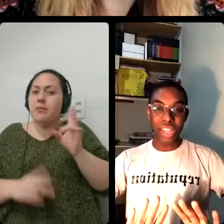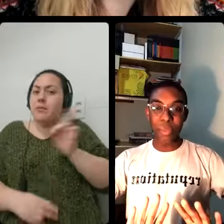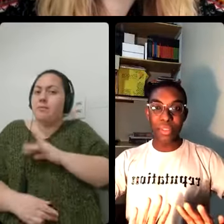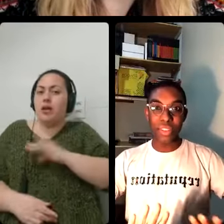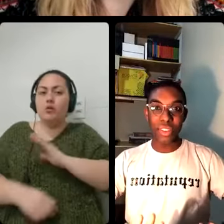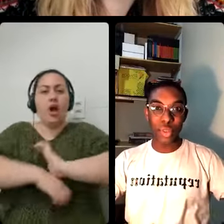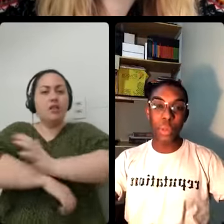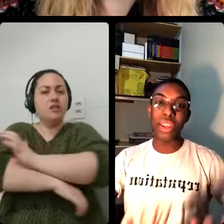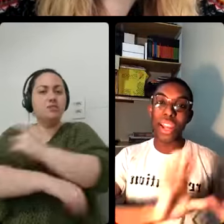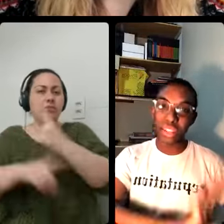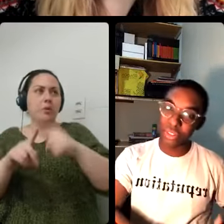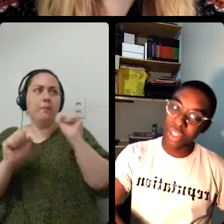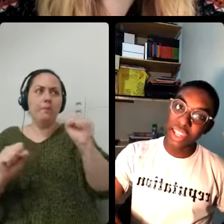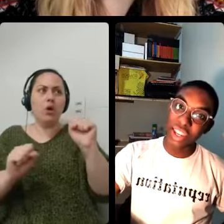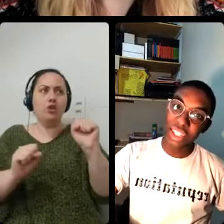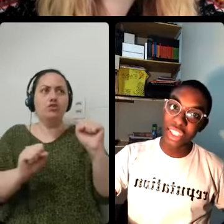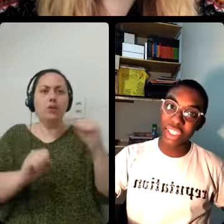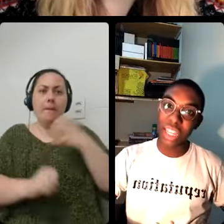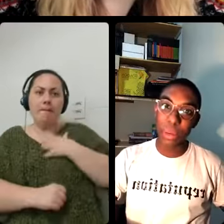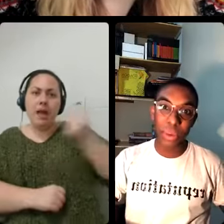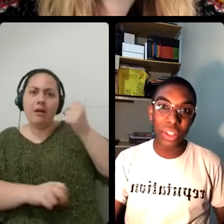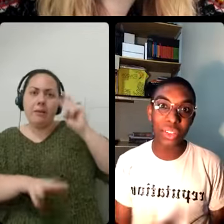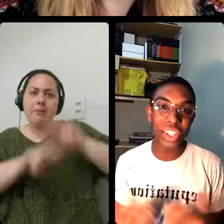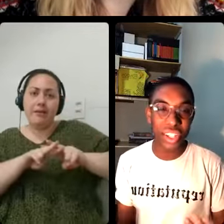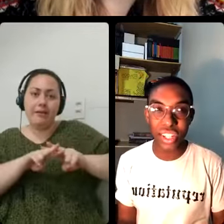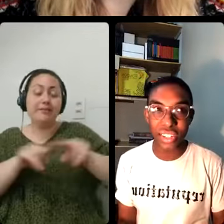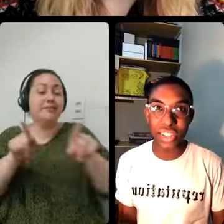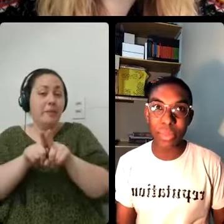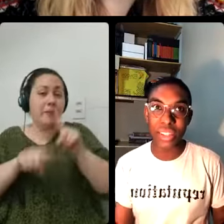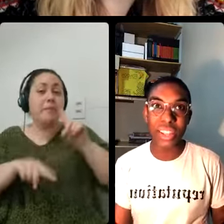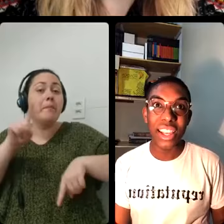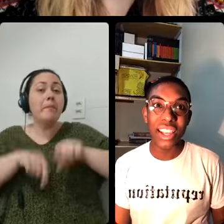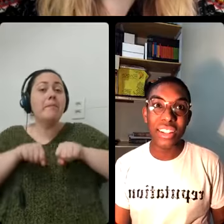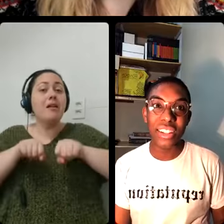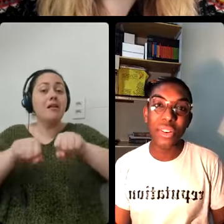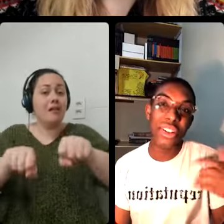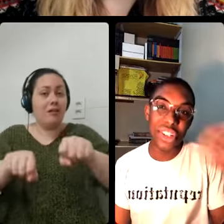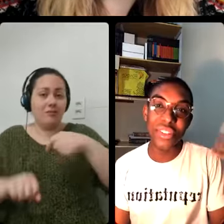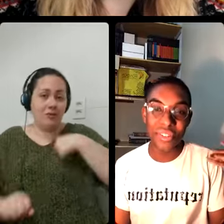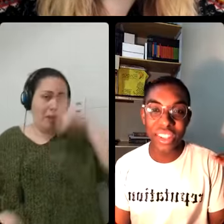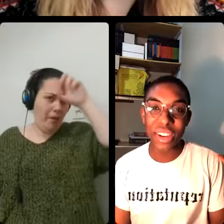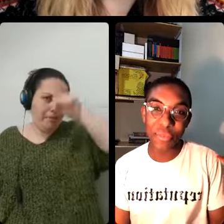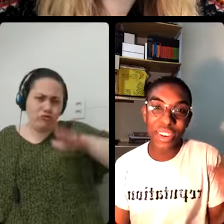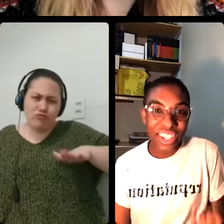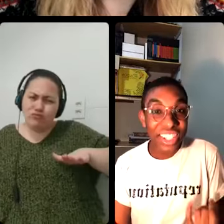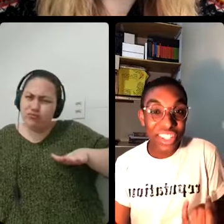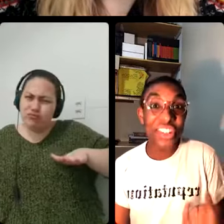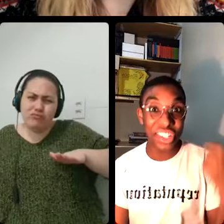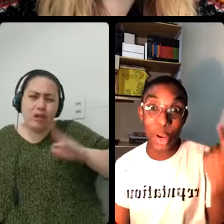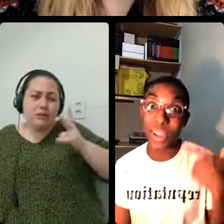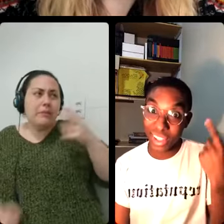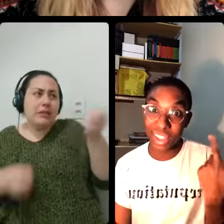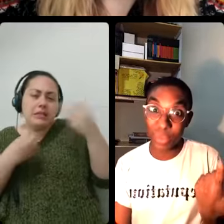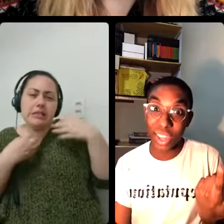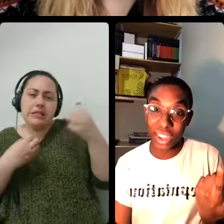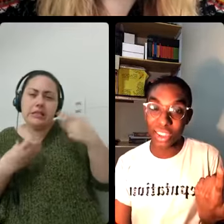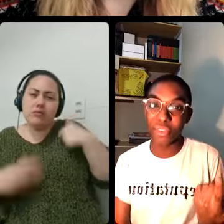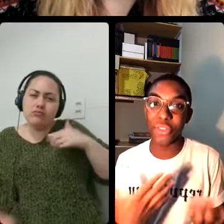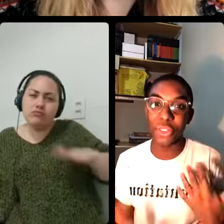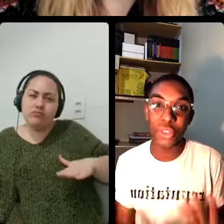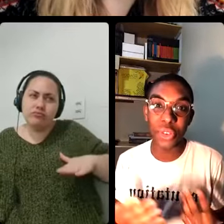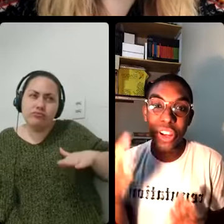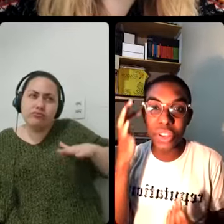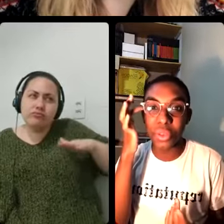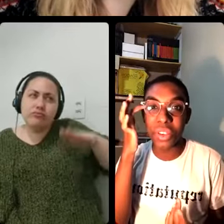passos, sabe? Assim, no supermercado, a gente sempre aprendeu desde criança, mas quando a gente fica grandinho, a gente começa a entender porque